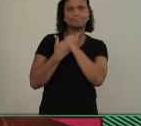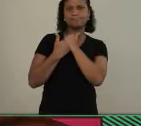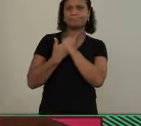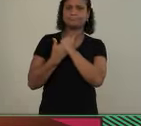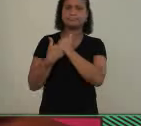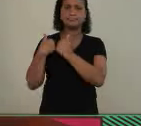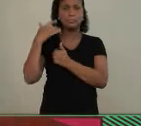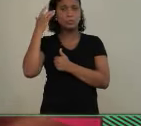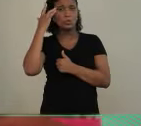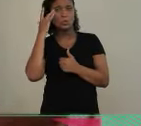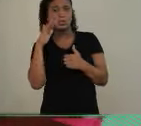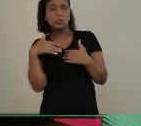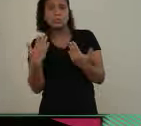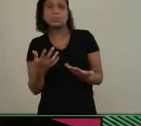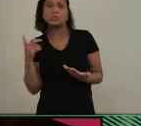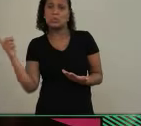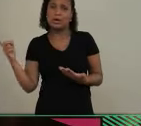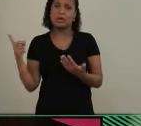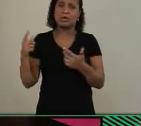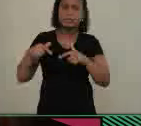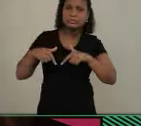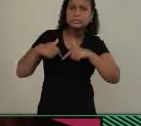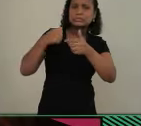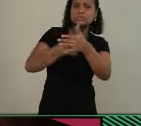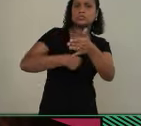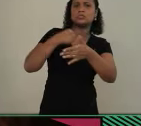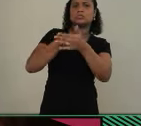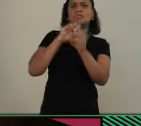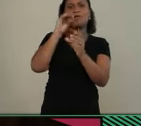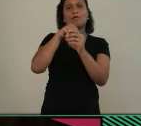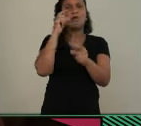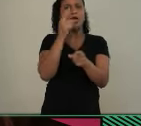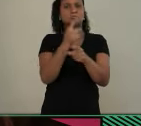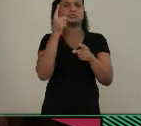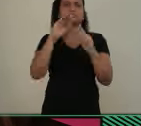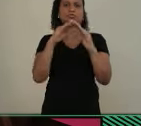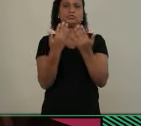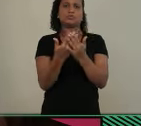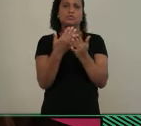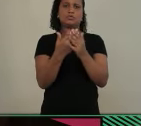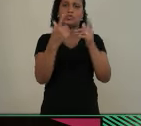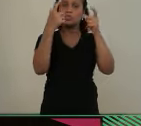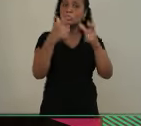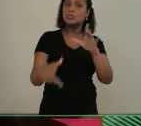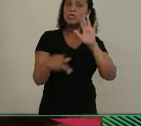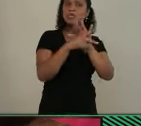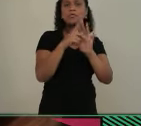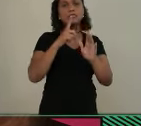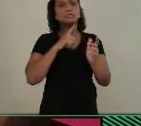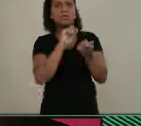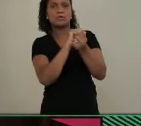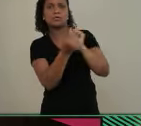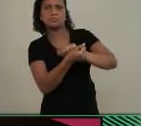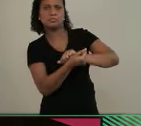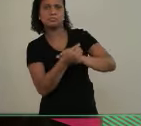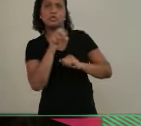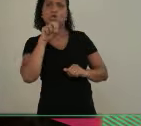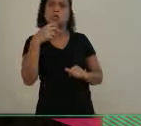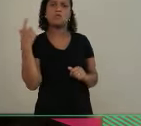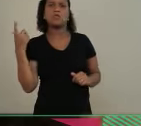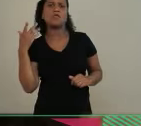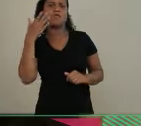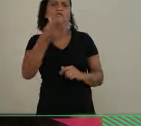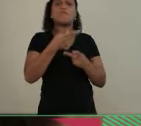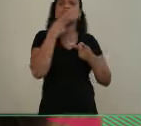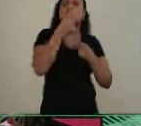apoio, assim, eu acho que quanto mais ela lutava para achar uma escola, um lugar adaptado, ou falava